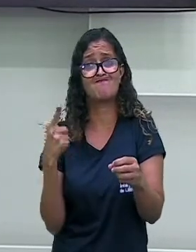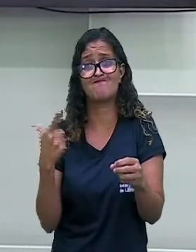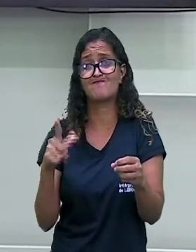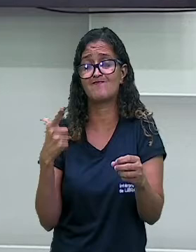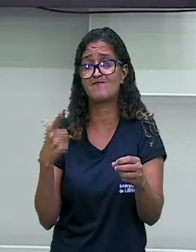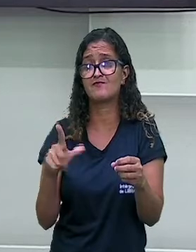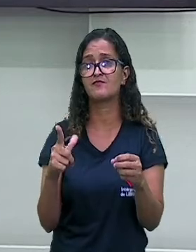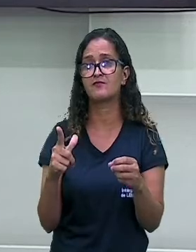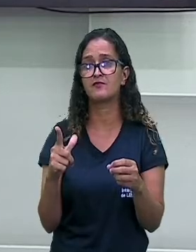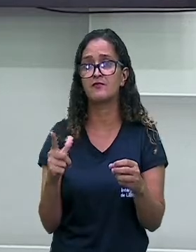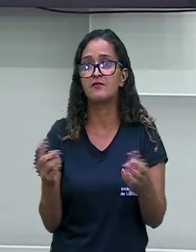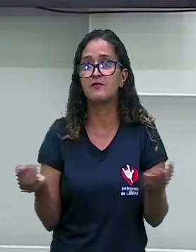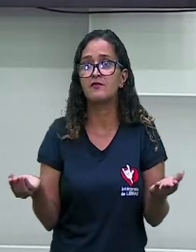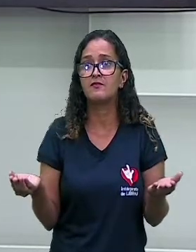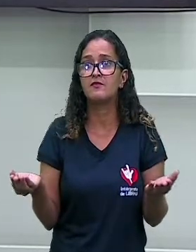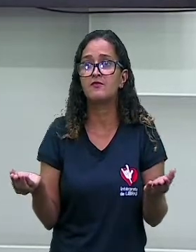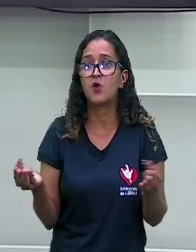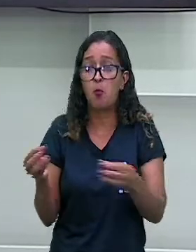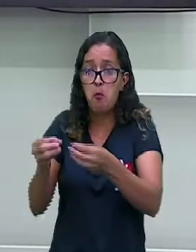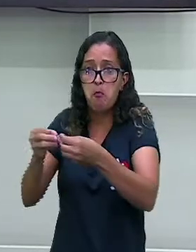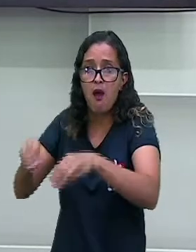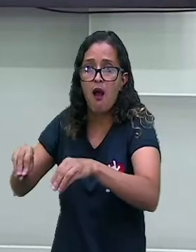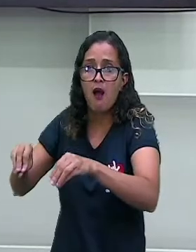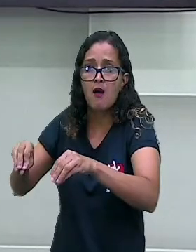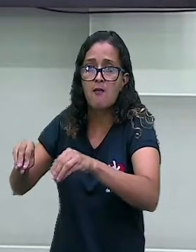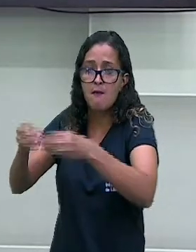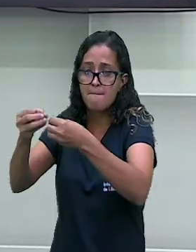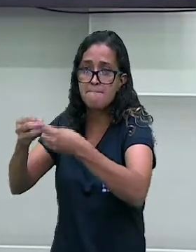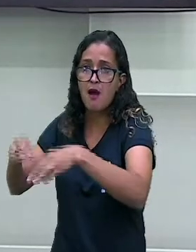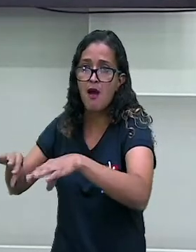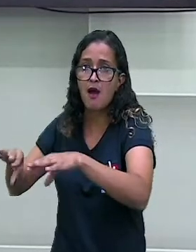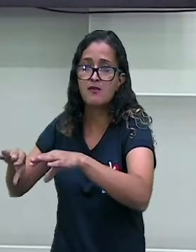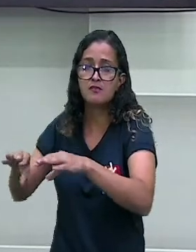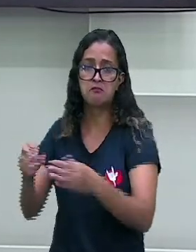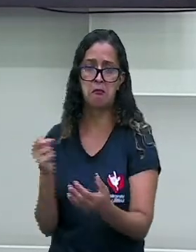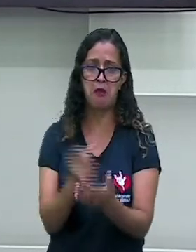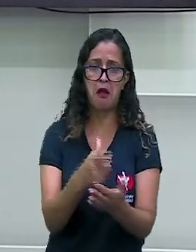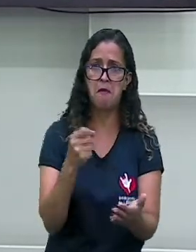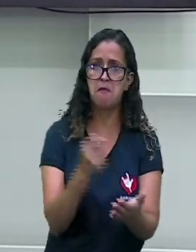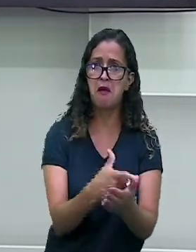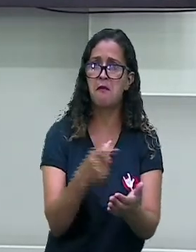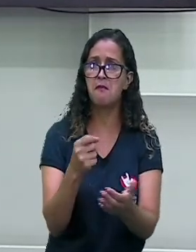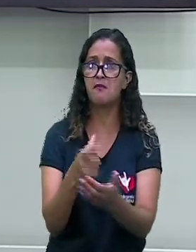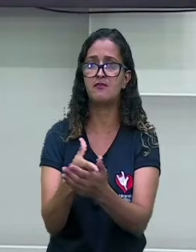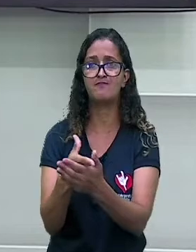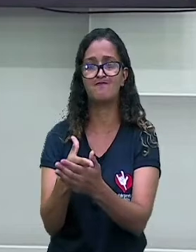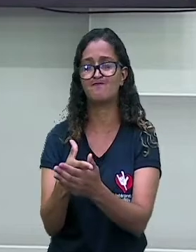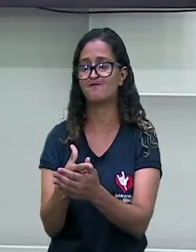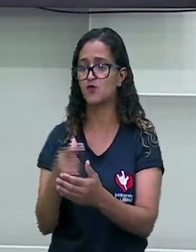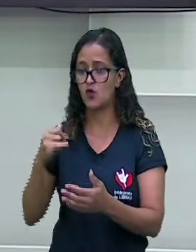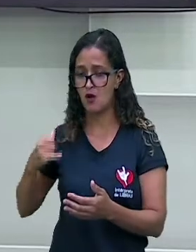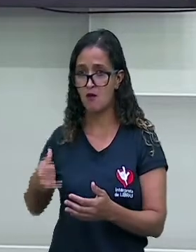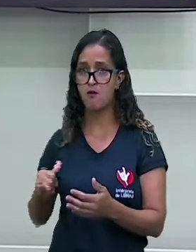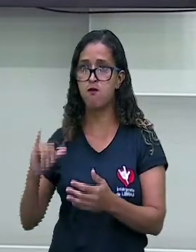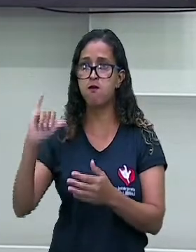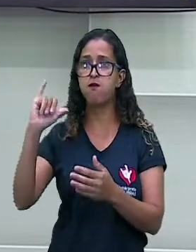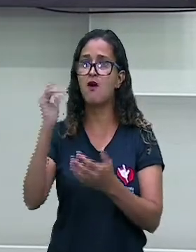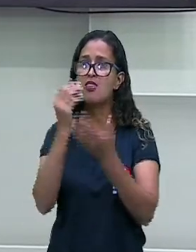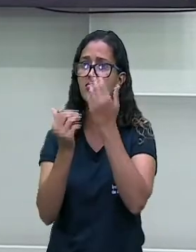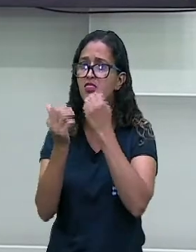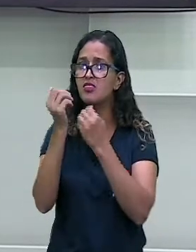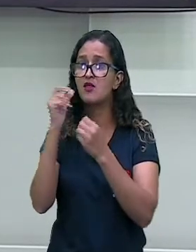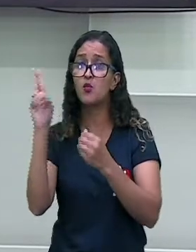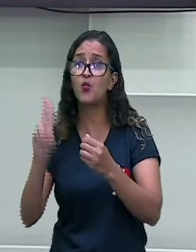quê? Vamos ser enquadrados do prejuízo. Tivemos um gasto e não aproveitamos o